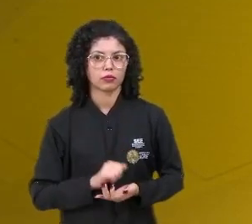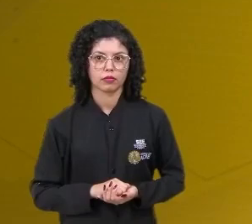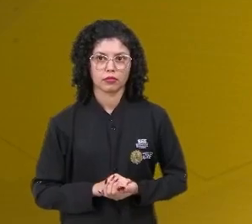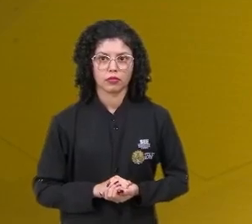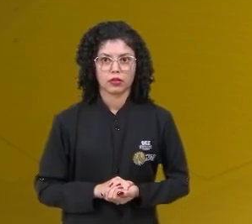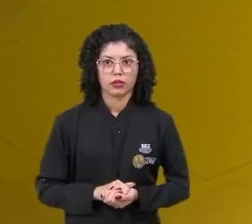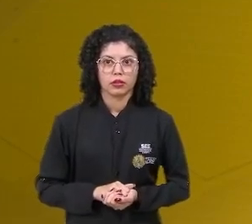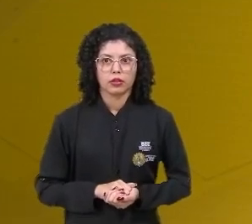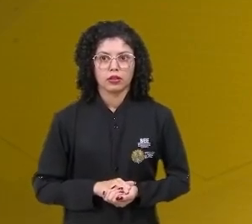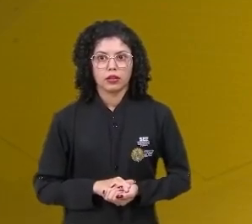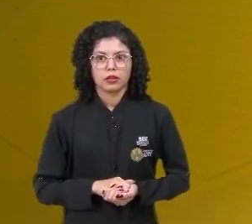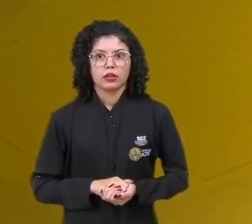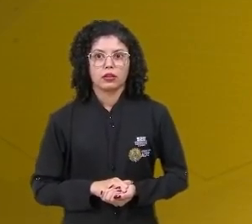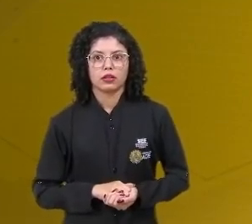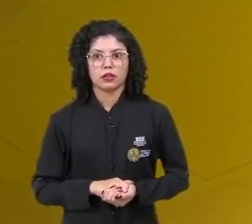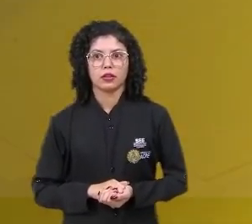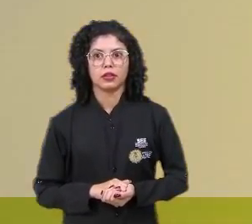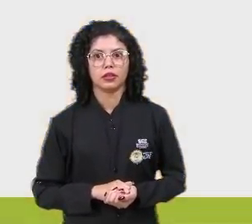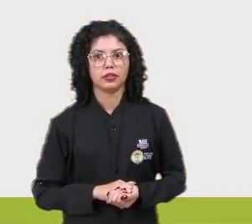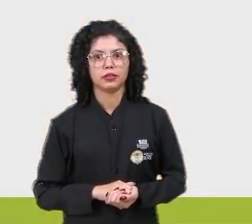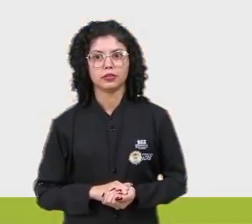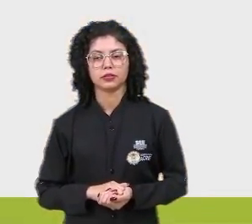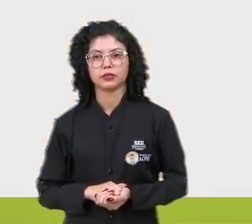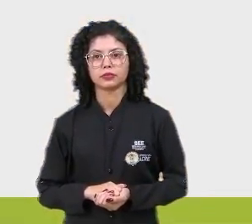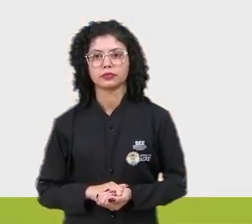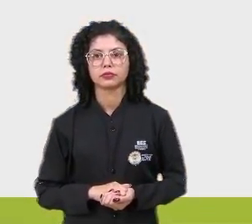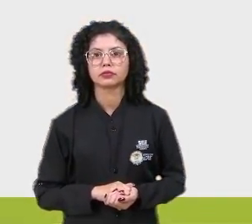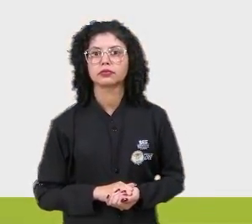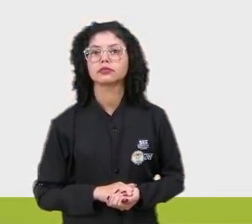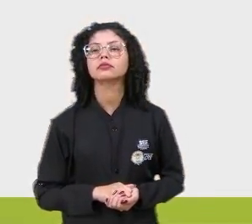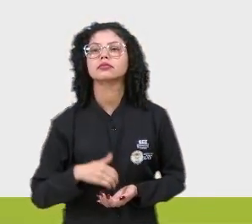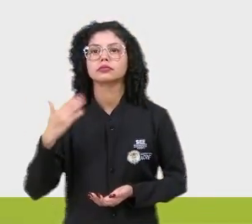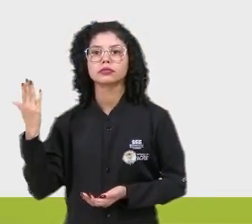seguir. Pode passar.